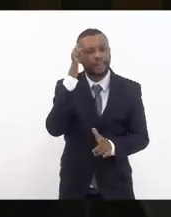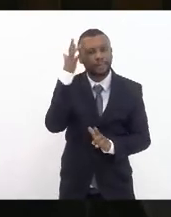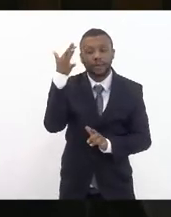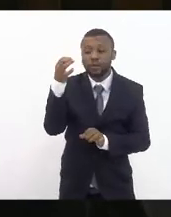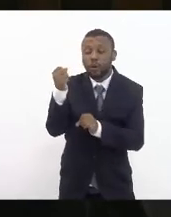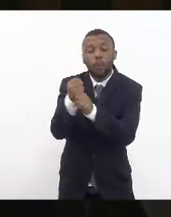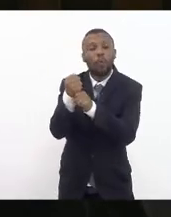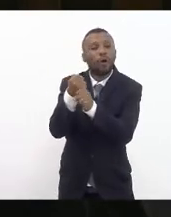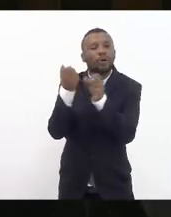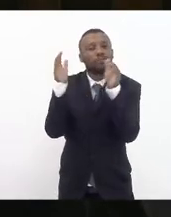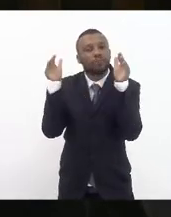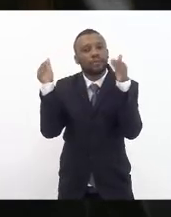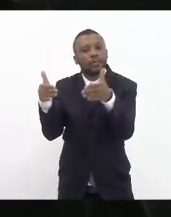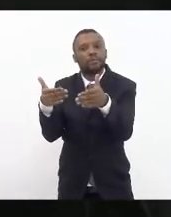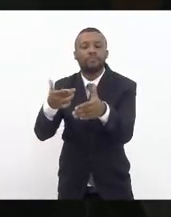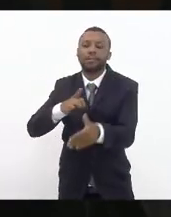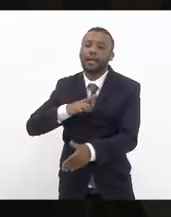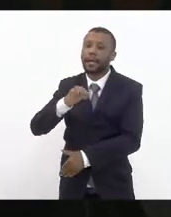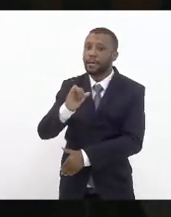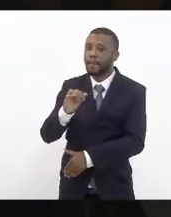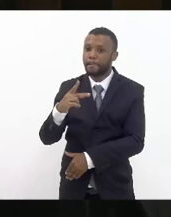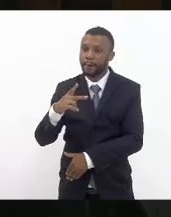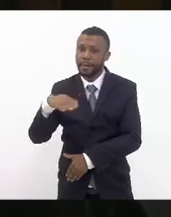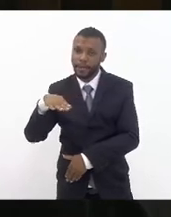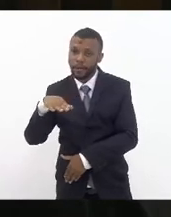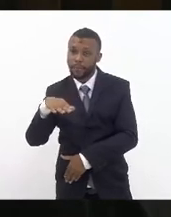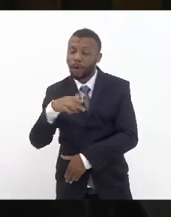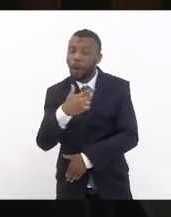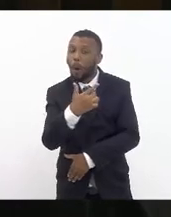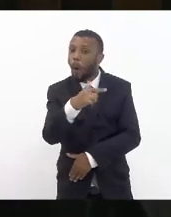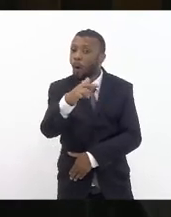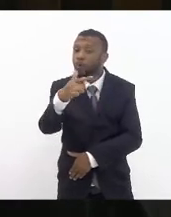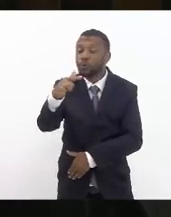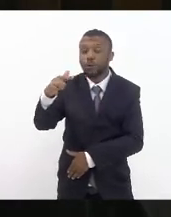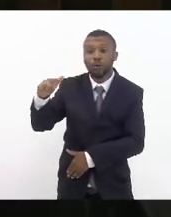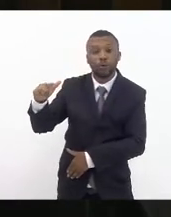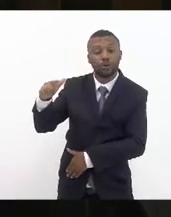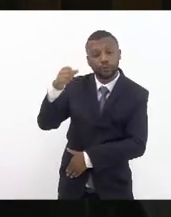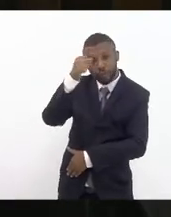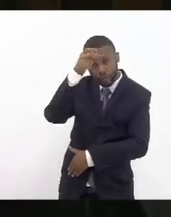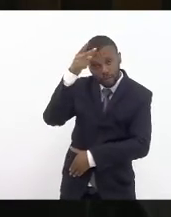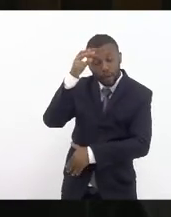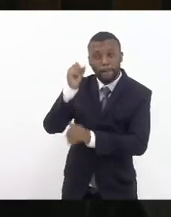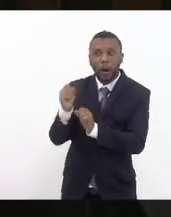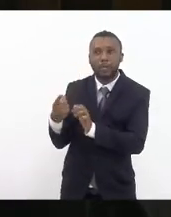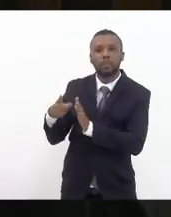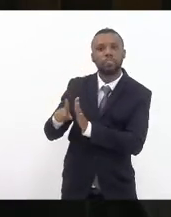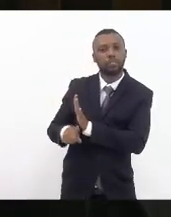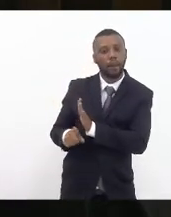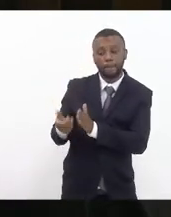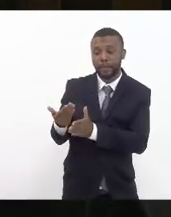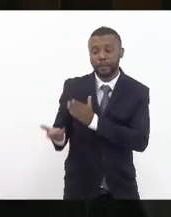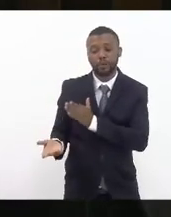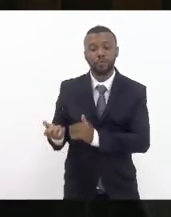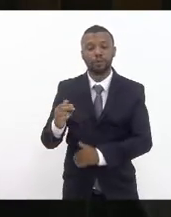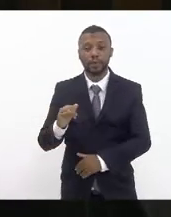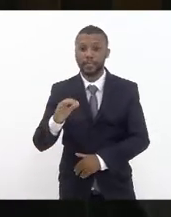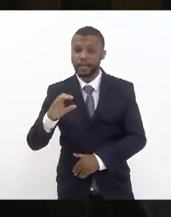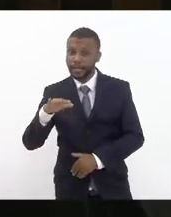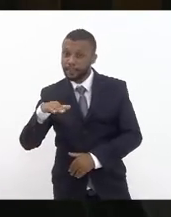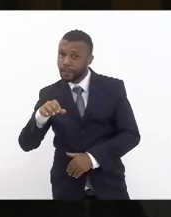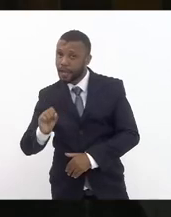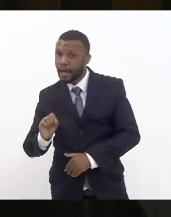muitos outros municípios podem perder algum ICMS. mas por isso é que nós estamos